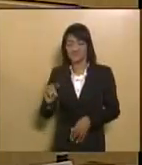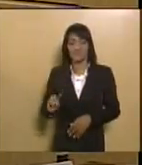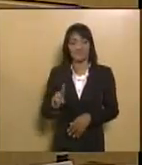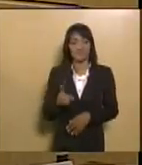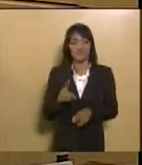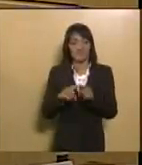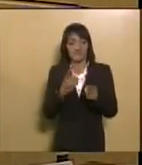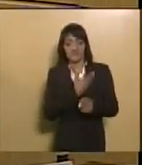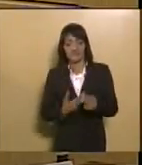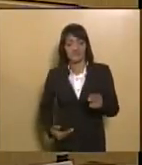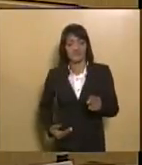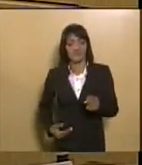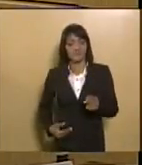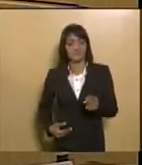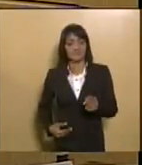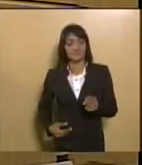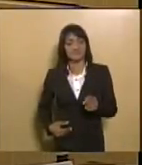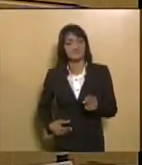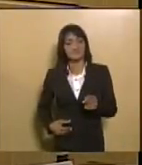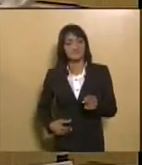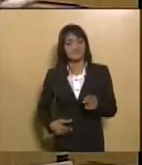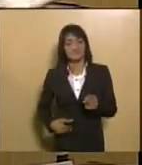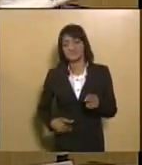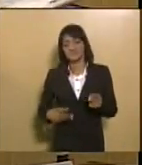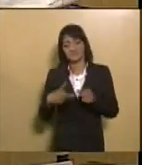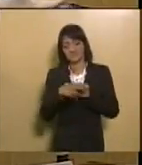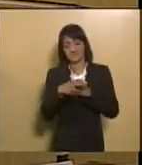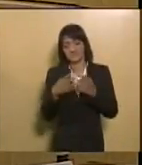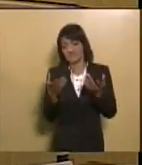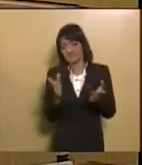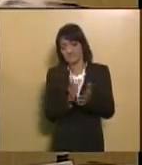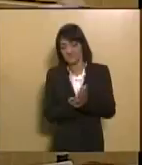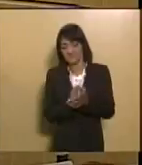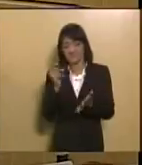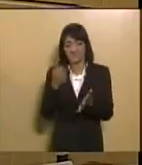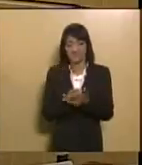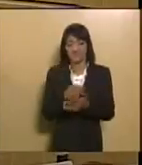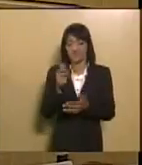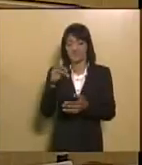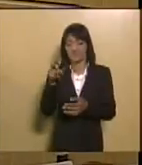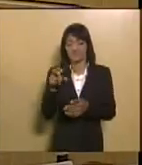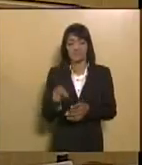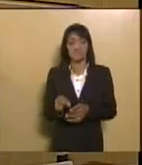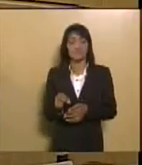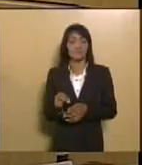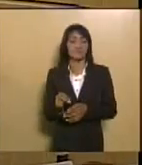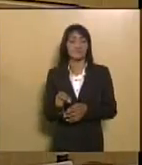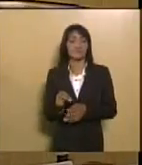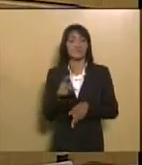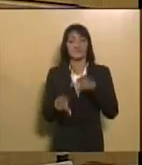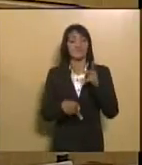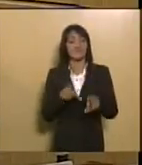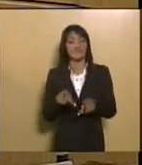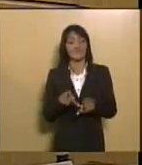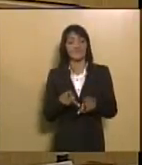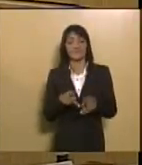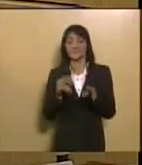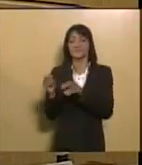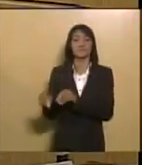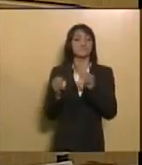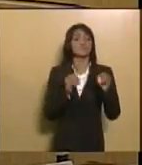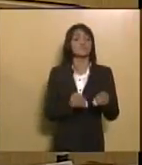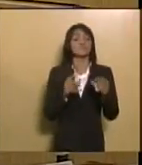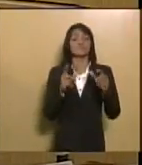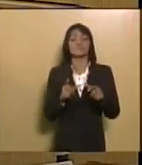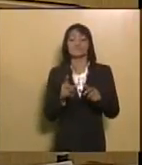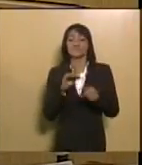essa ajuda. E aí nós vamos pagar de aluguel 150, ou seja, a população ficou desassistida lá, está sendo removida